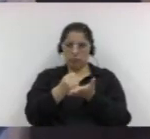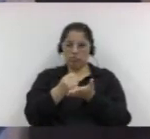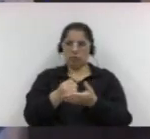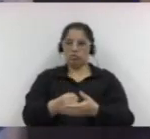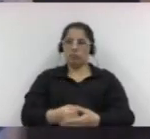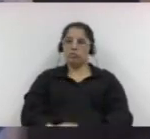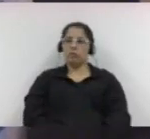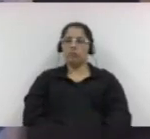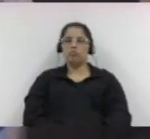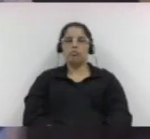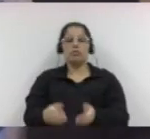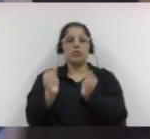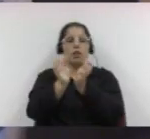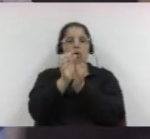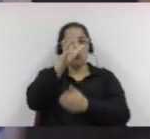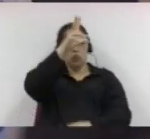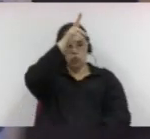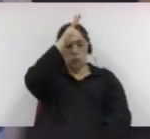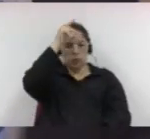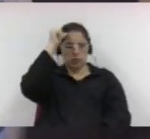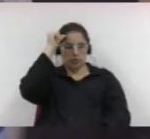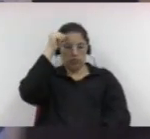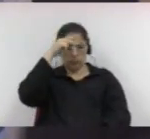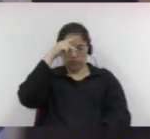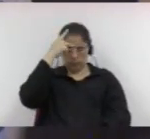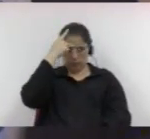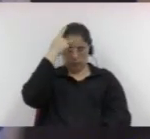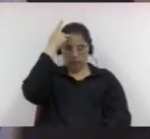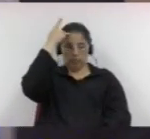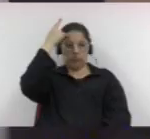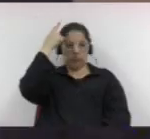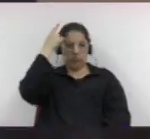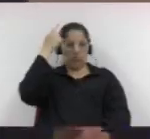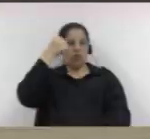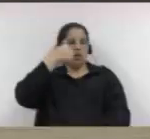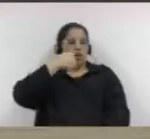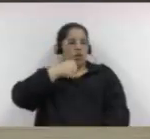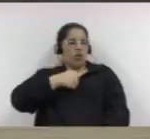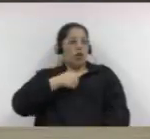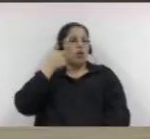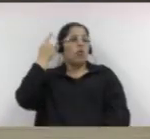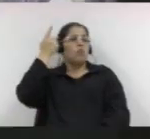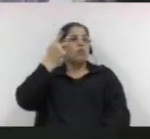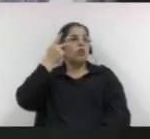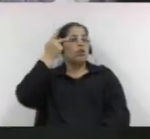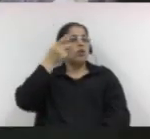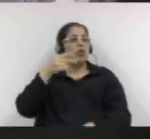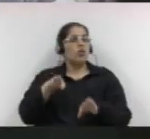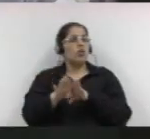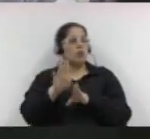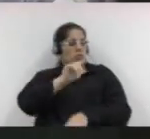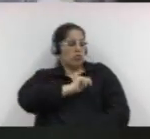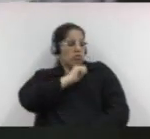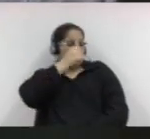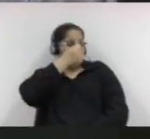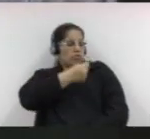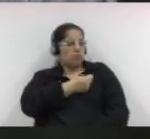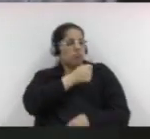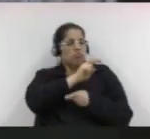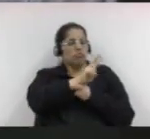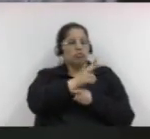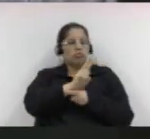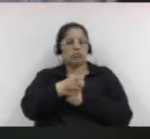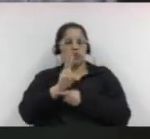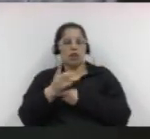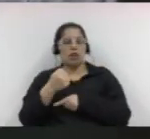ao executivo, prefeito Paulo Radisch, eu como vereador, eu sou um fiscalizador. Mas se eu quero deixar